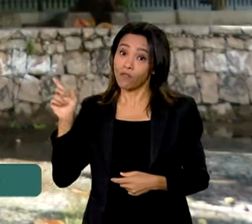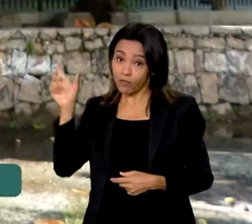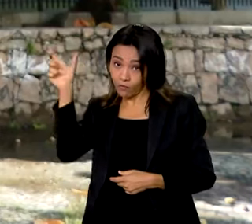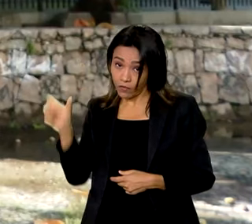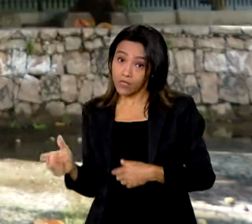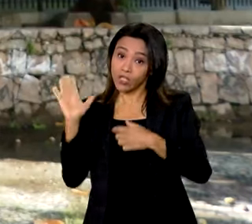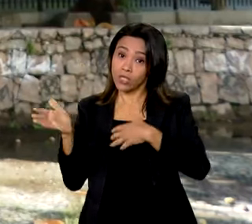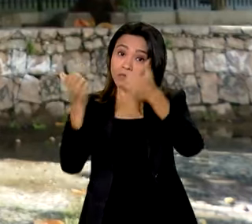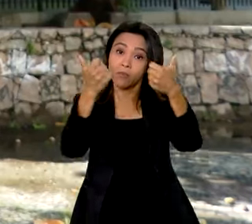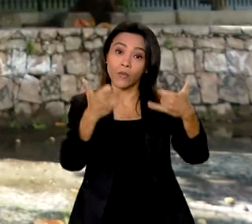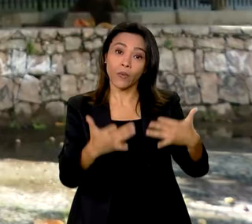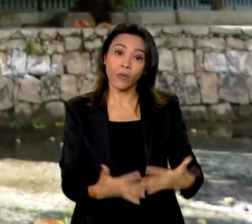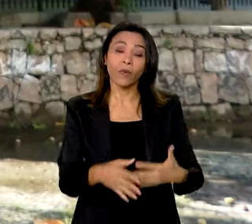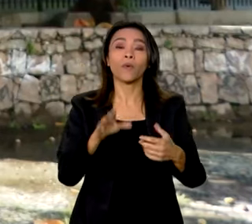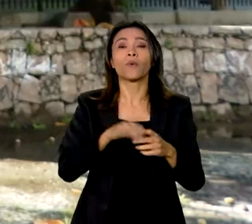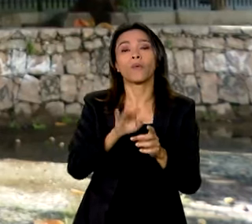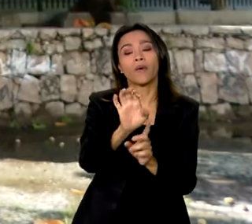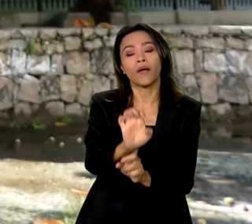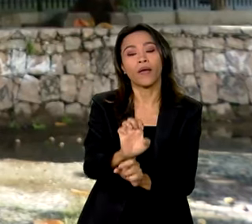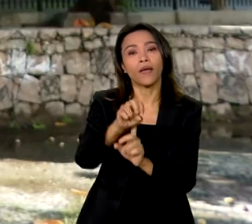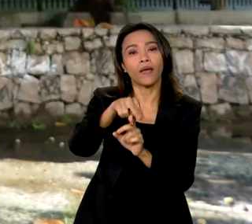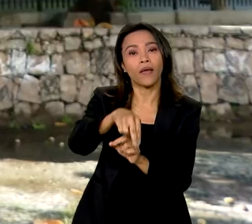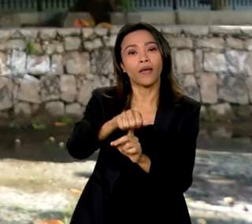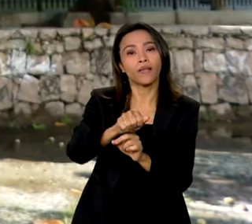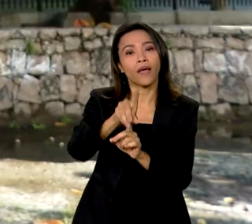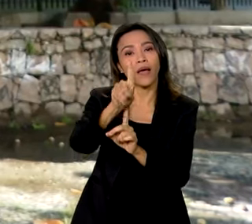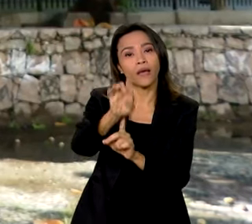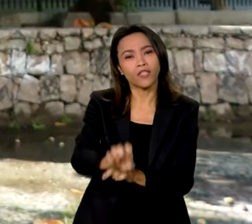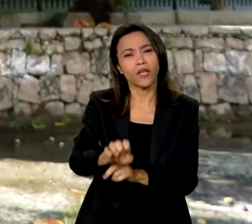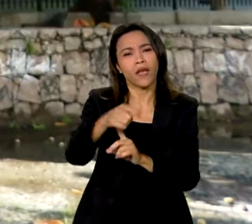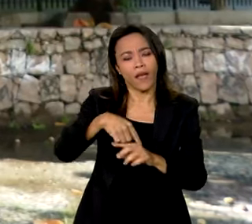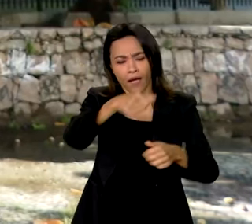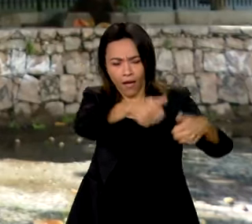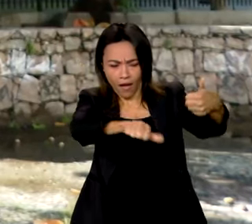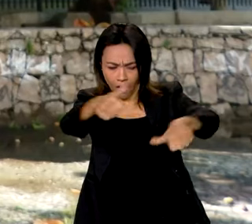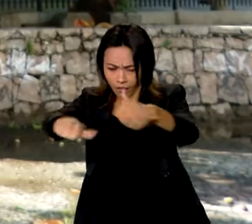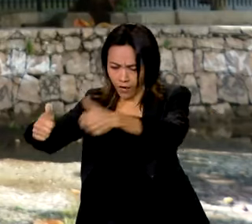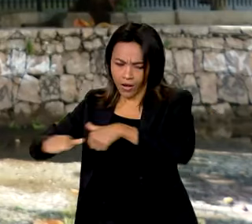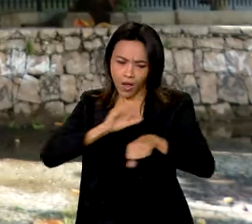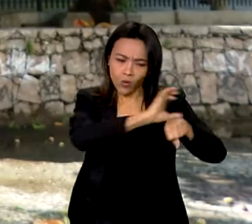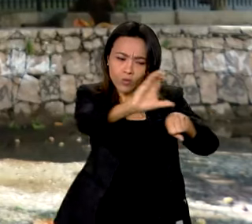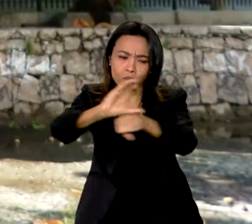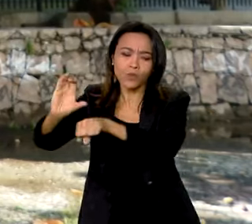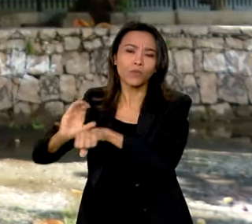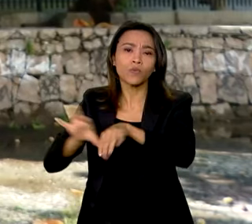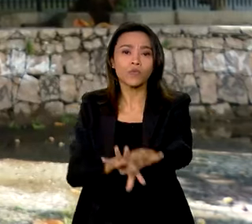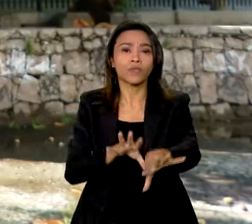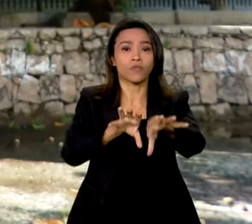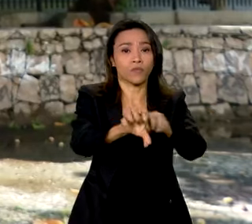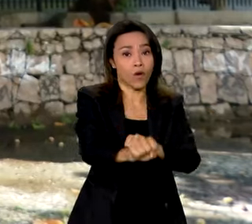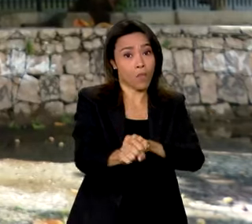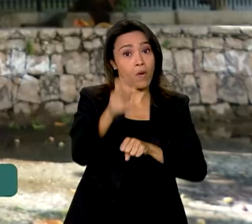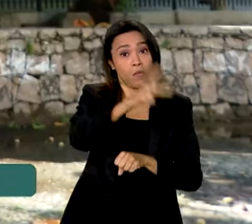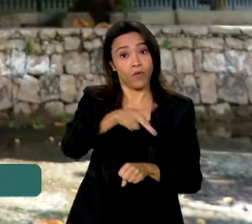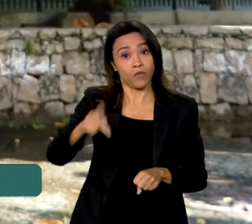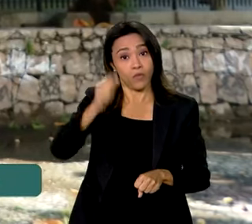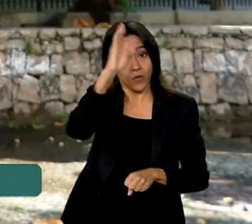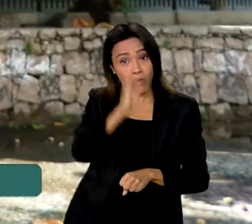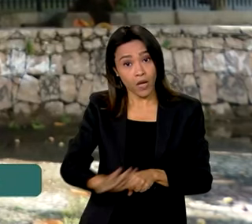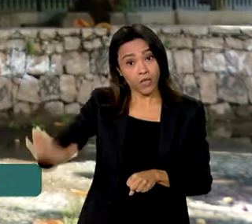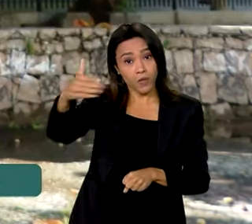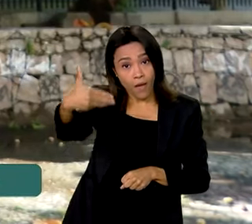E no ENAD das licenciaturas é uma forma de avaliar os cursos que formam professores em todo o Brasil. As provas